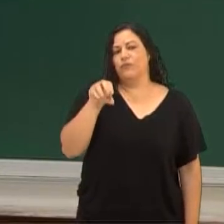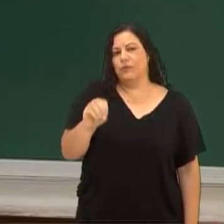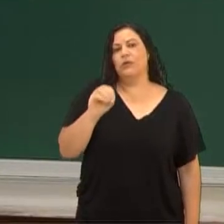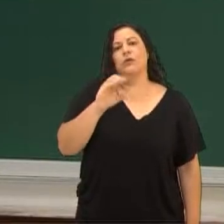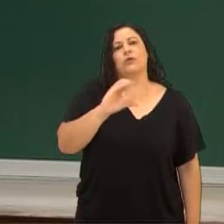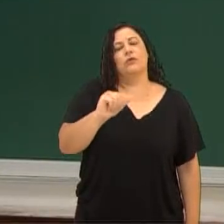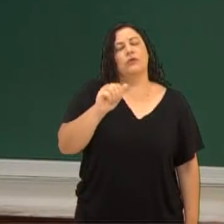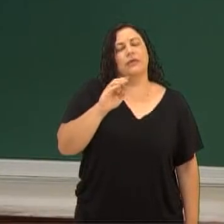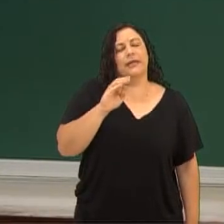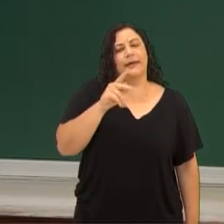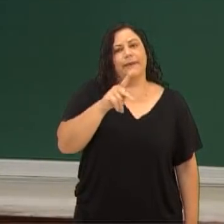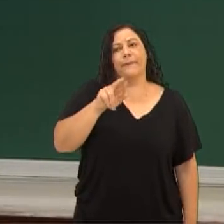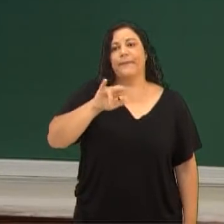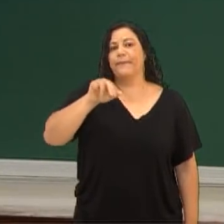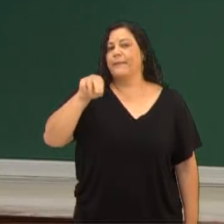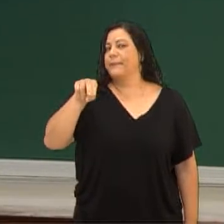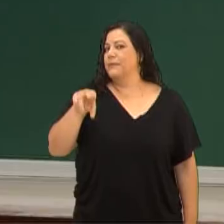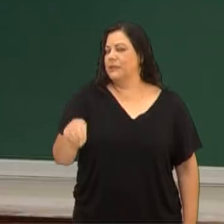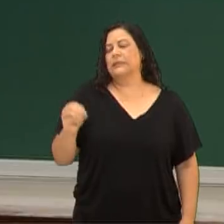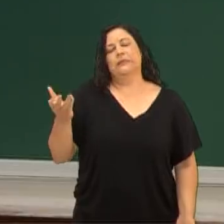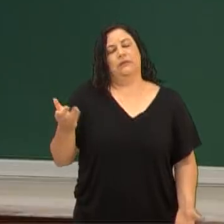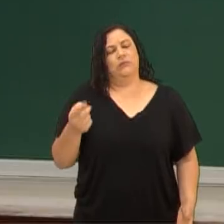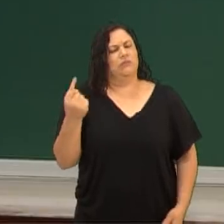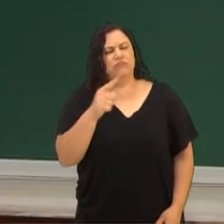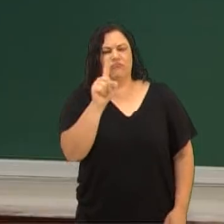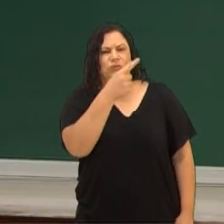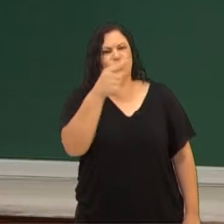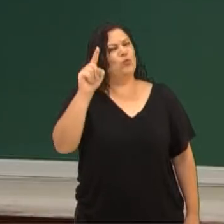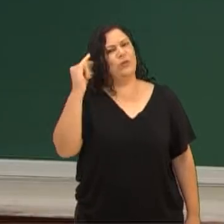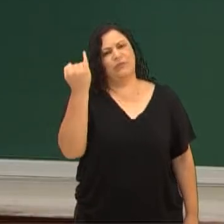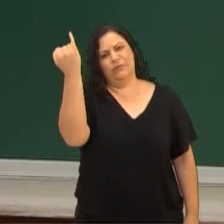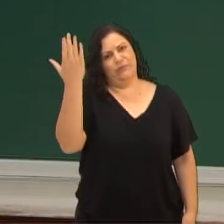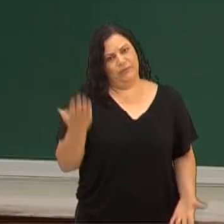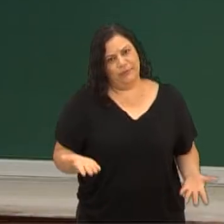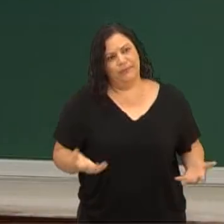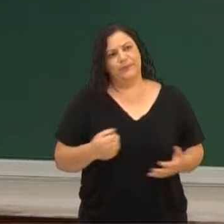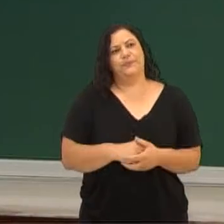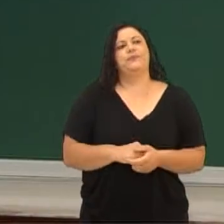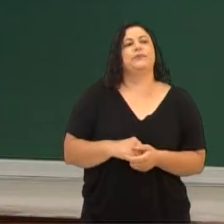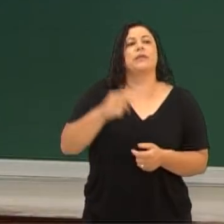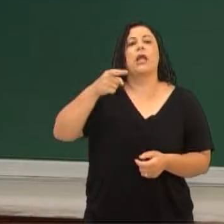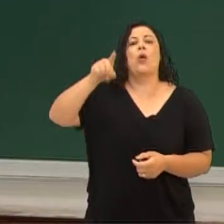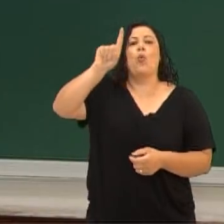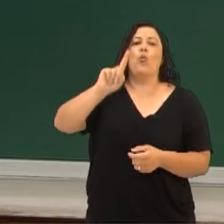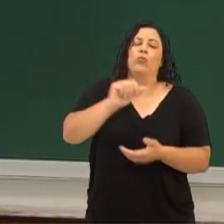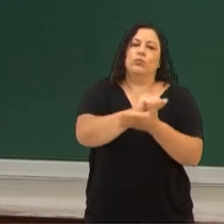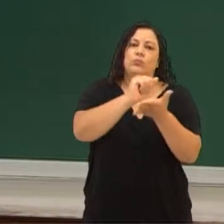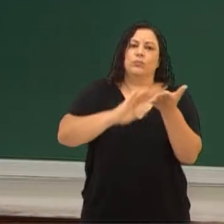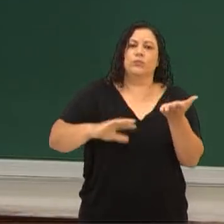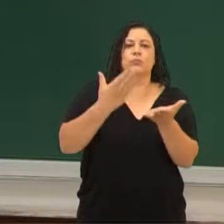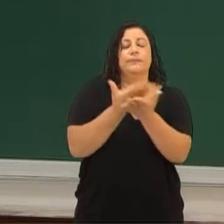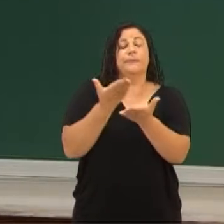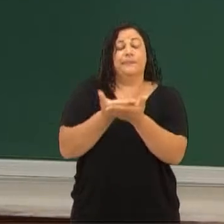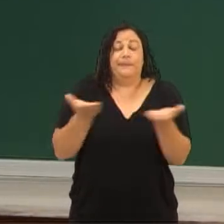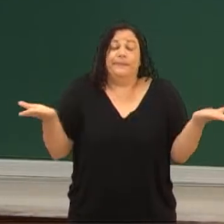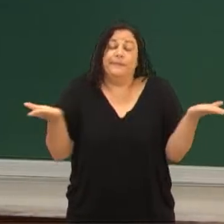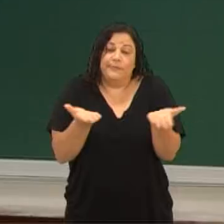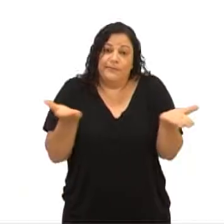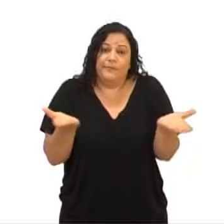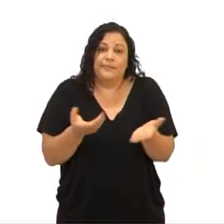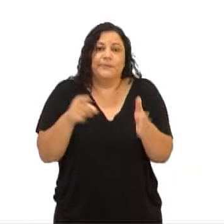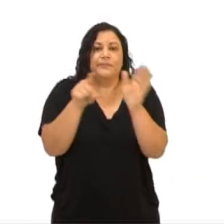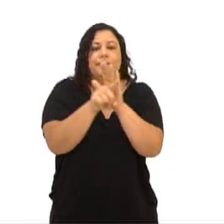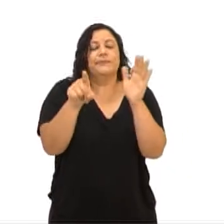a pecuária não tem muita relevância para o continente. Vamos à nossa última atividade da aula de hoje, um questionário,